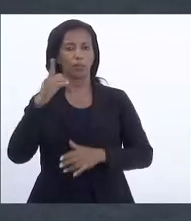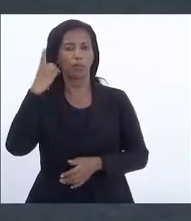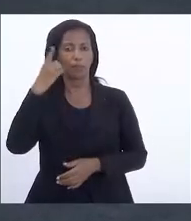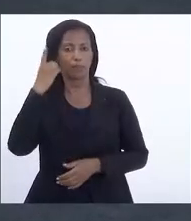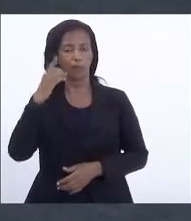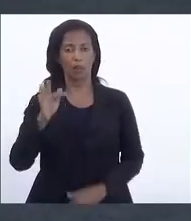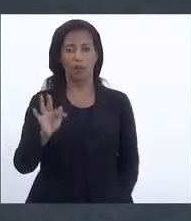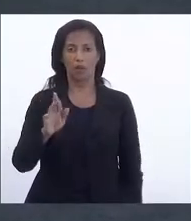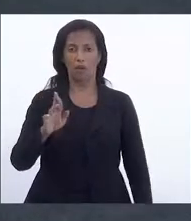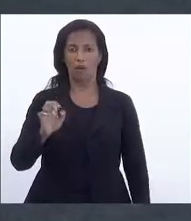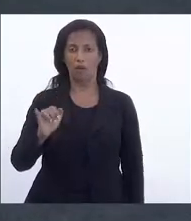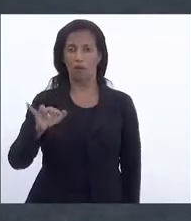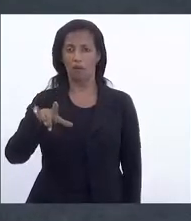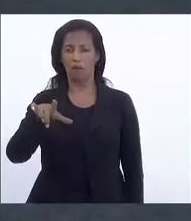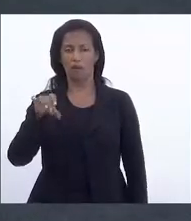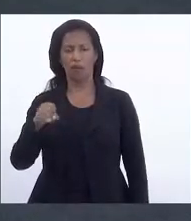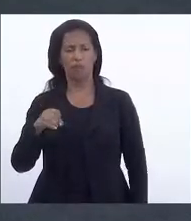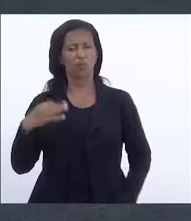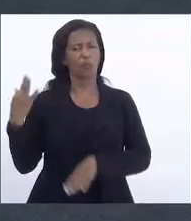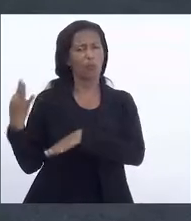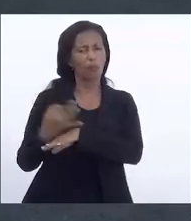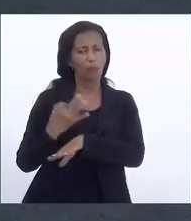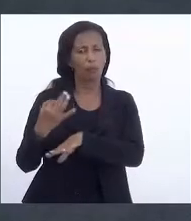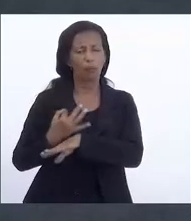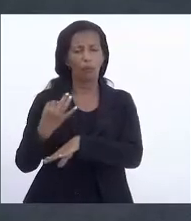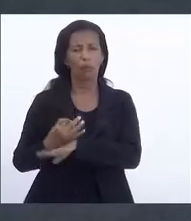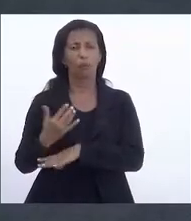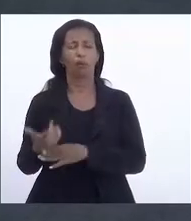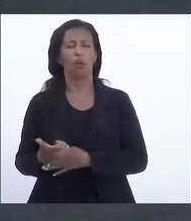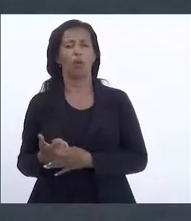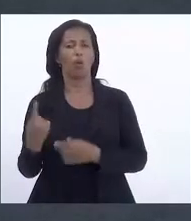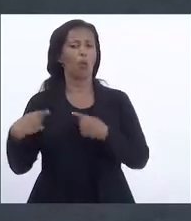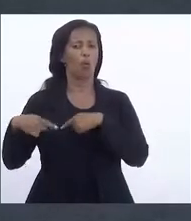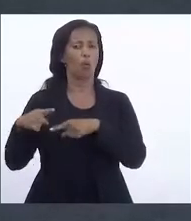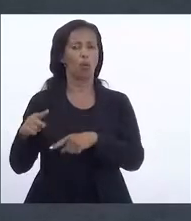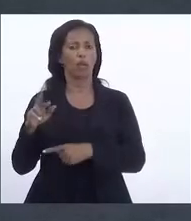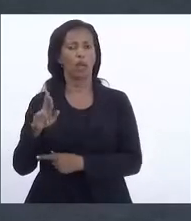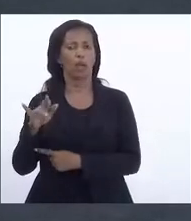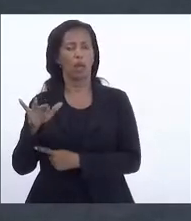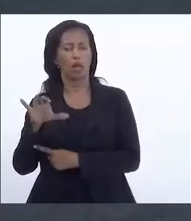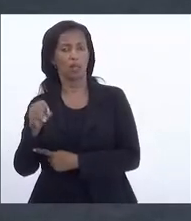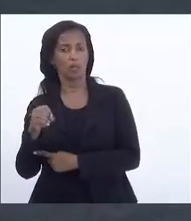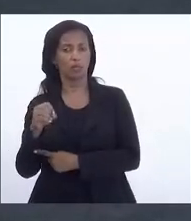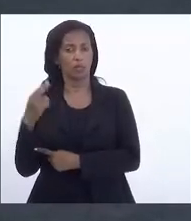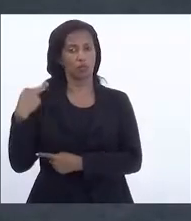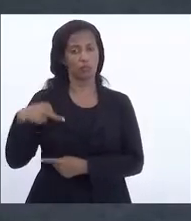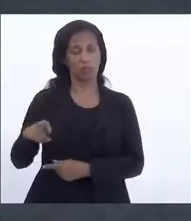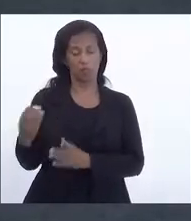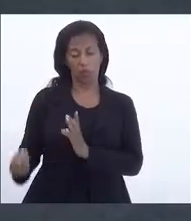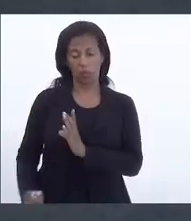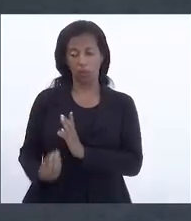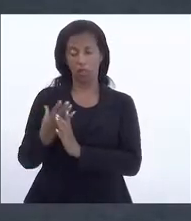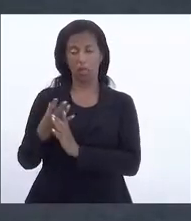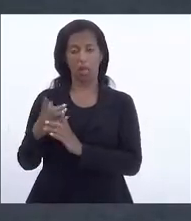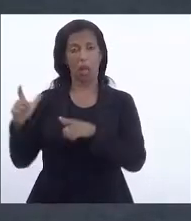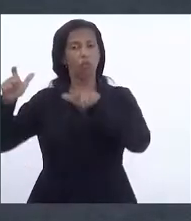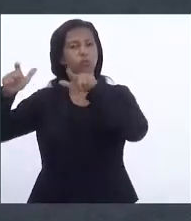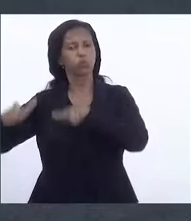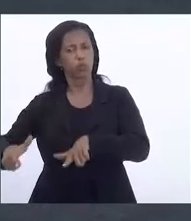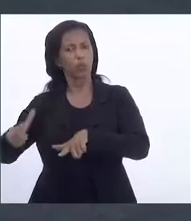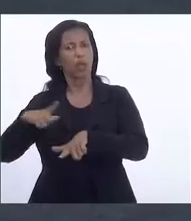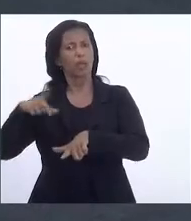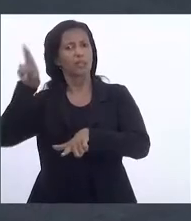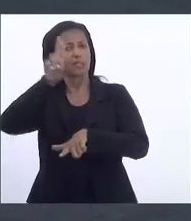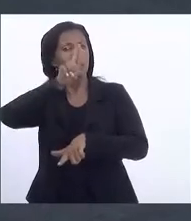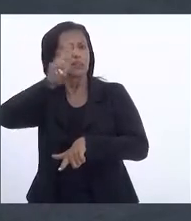Marcelo Freixo. Então, foi encansado lutadora no combate ao racismo religioso. Então, criar um observatório que leva o